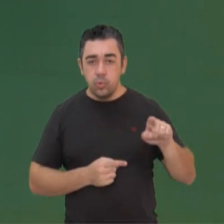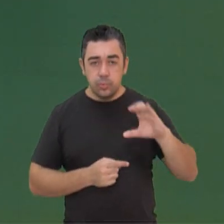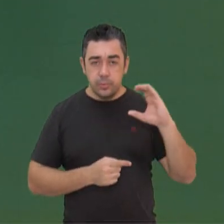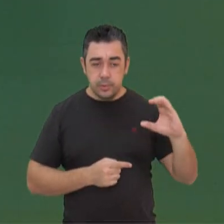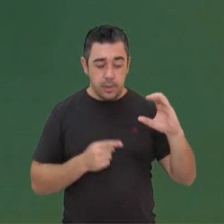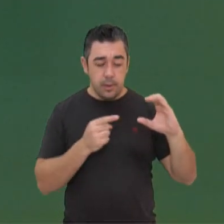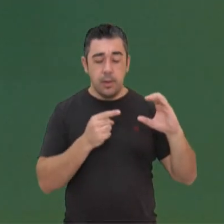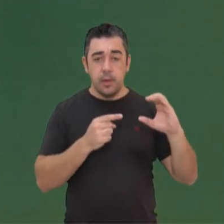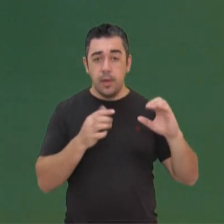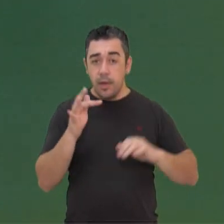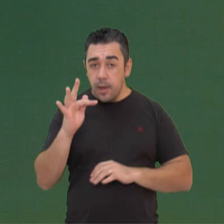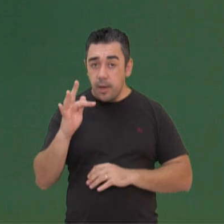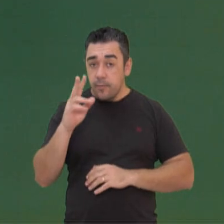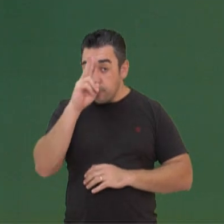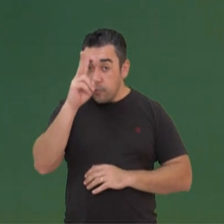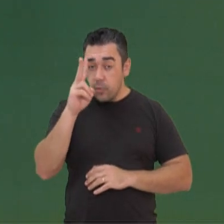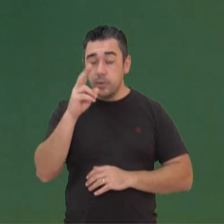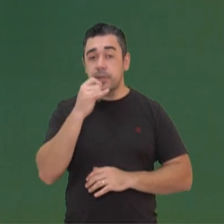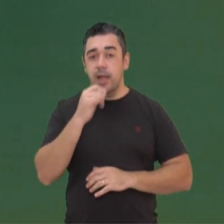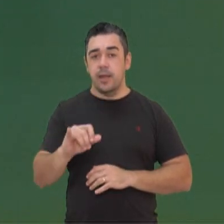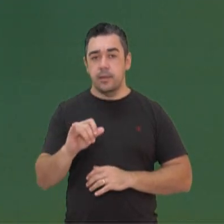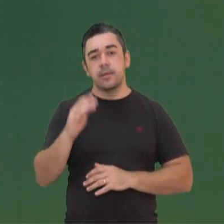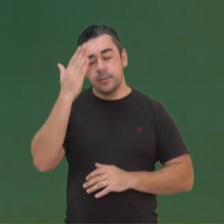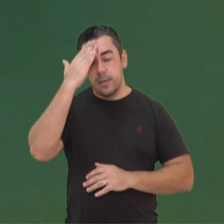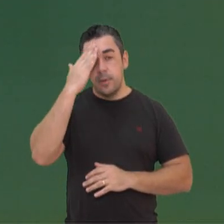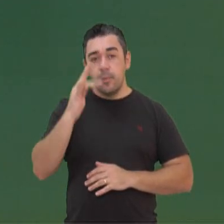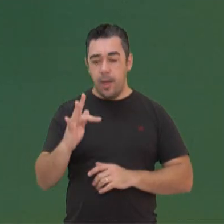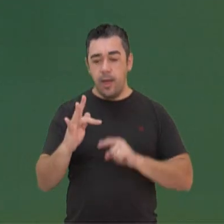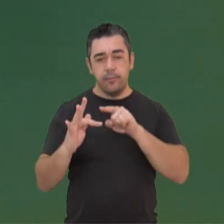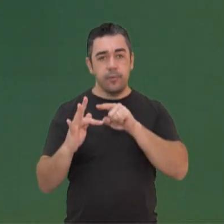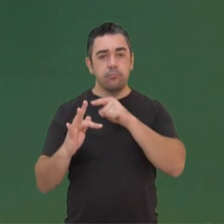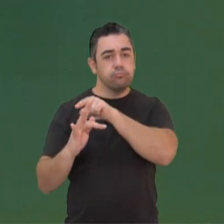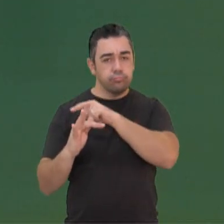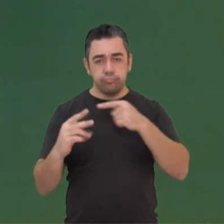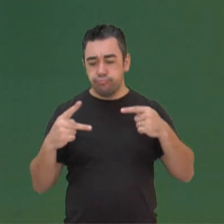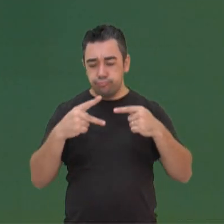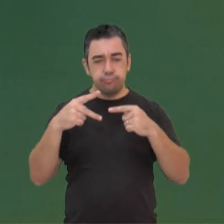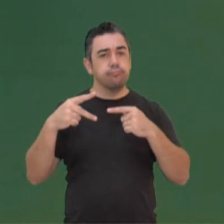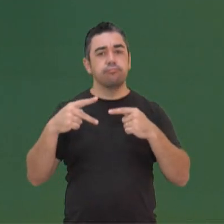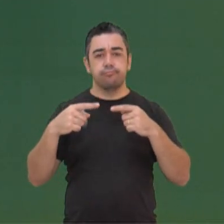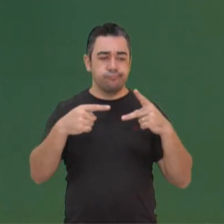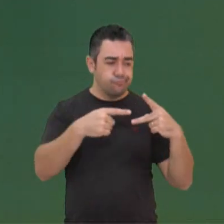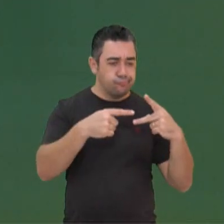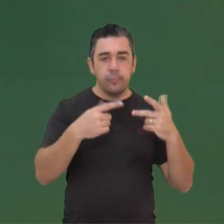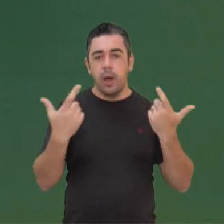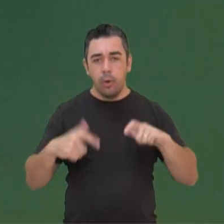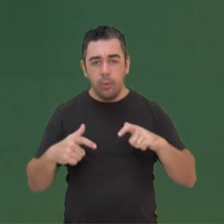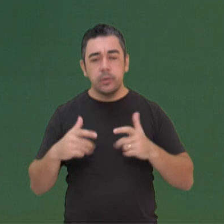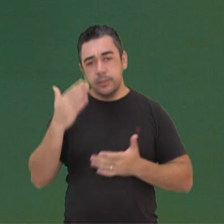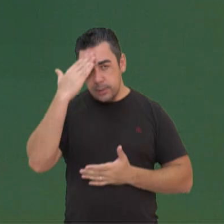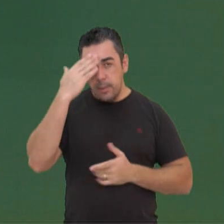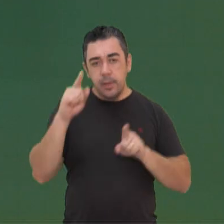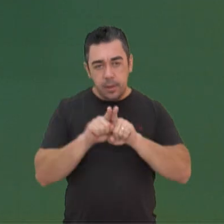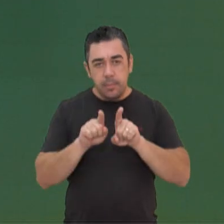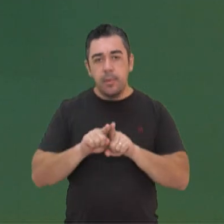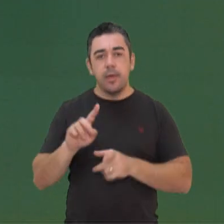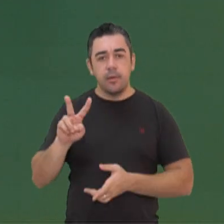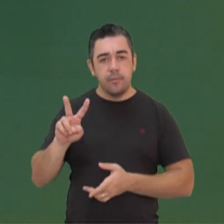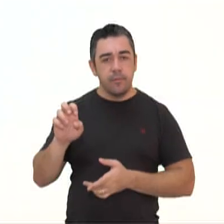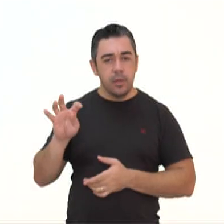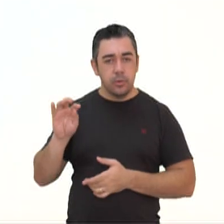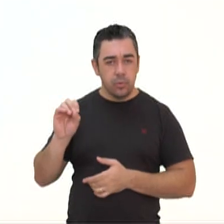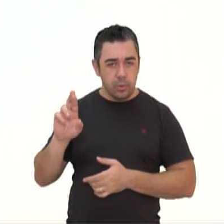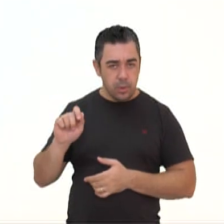gente sabe que força é uma grandeza vetorial, logicamente, então a força elétrica vai ser também uma grandeza do tipo vetorial. Resposta